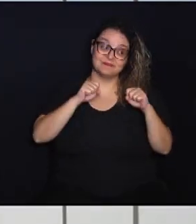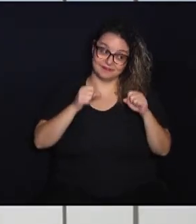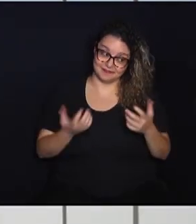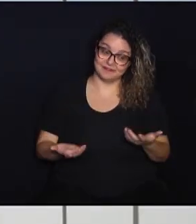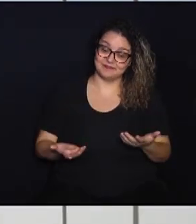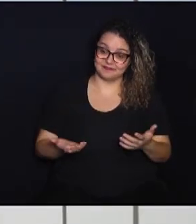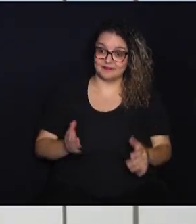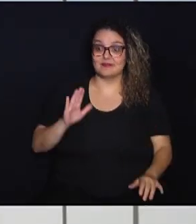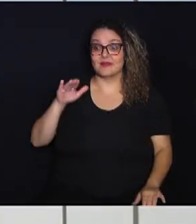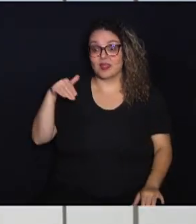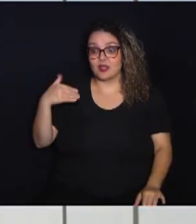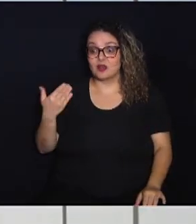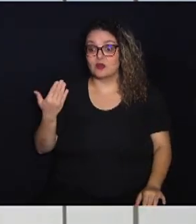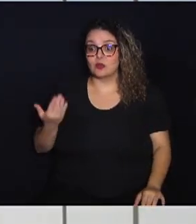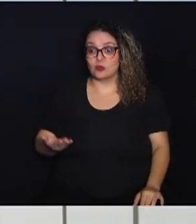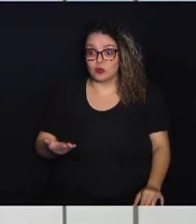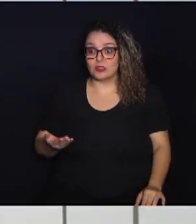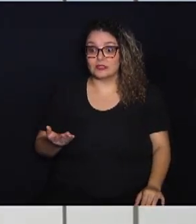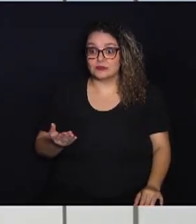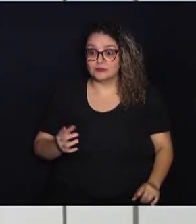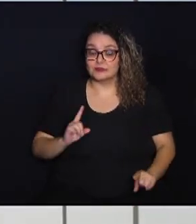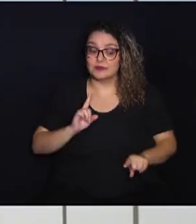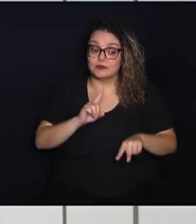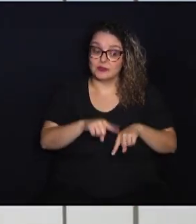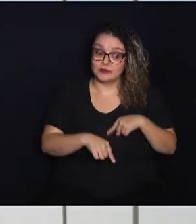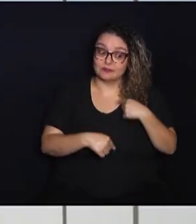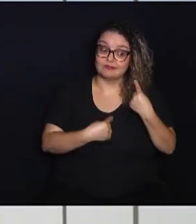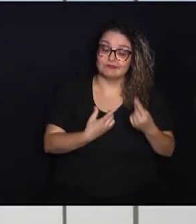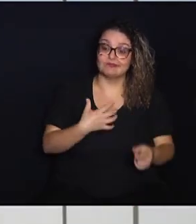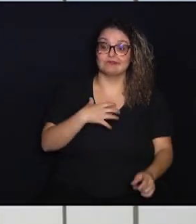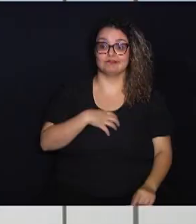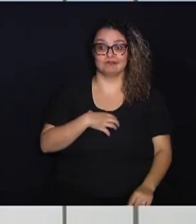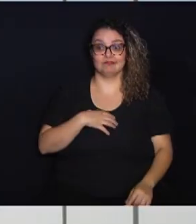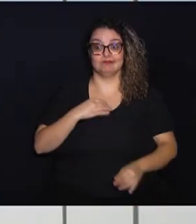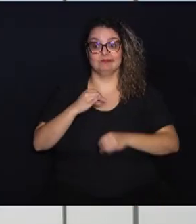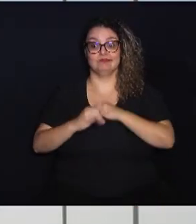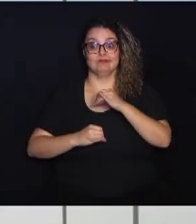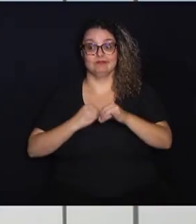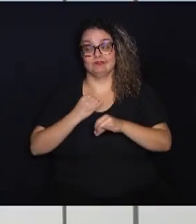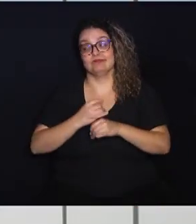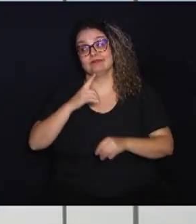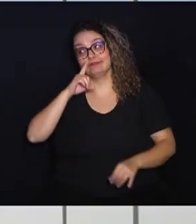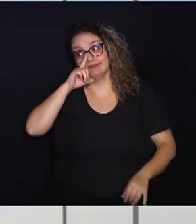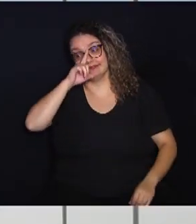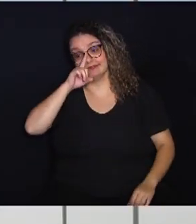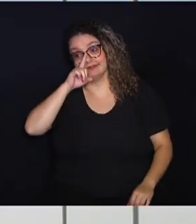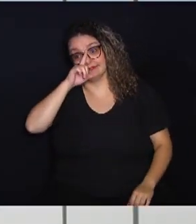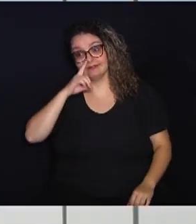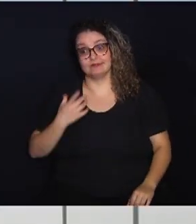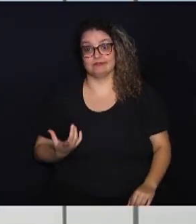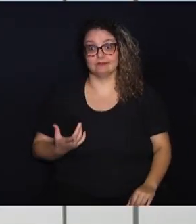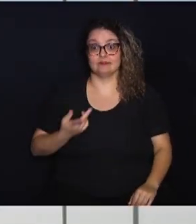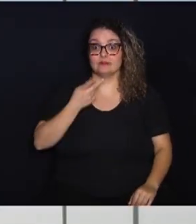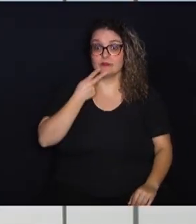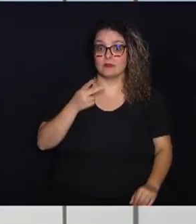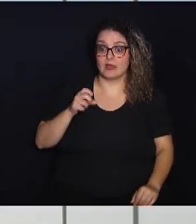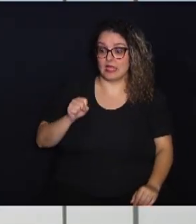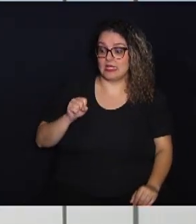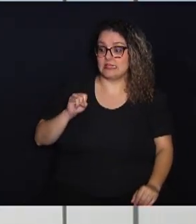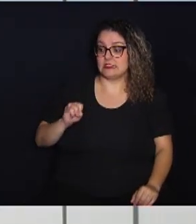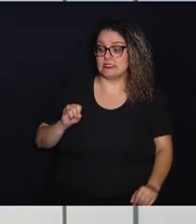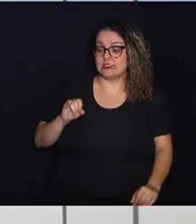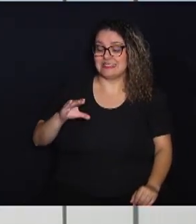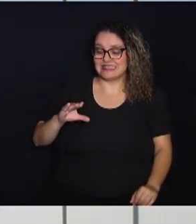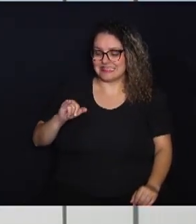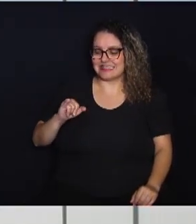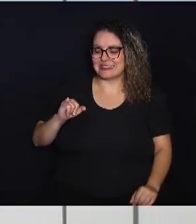Porém, quando a gente vai para o outro lado, a internet pode ficar perigosa, né? Existe o que a gente chama de cyberbullying, por